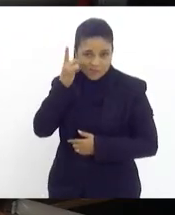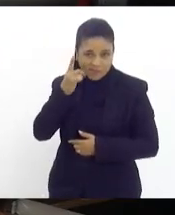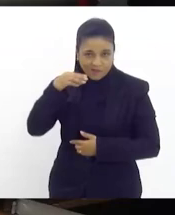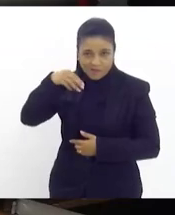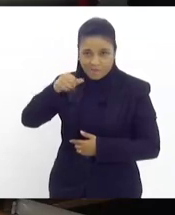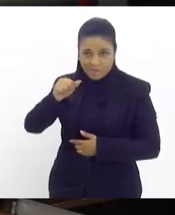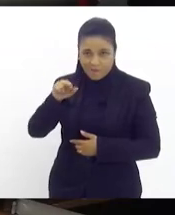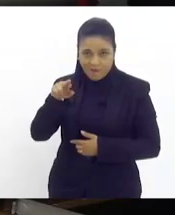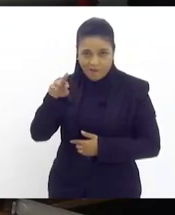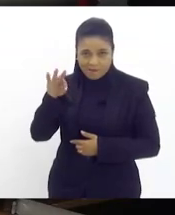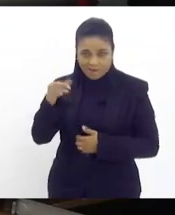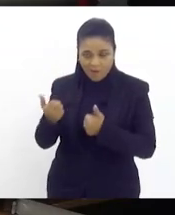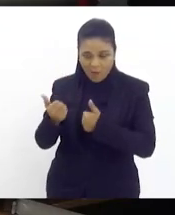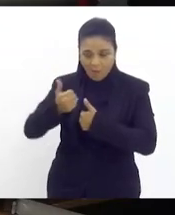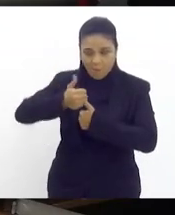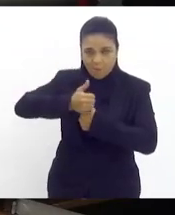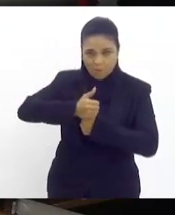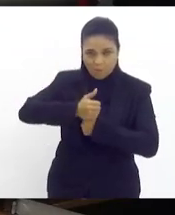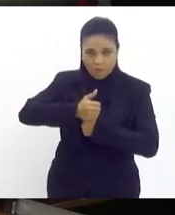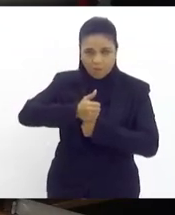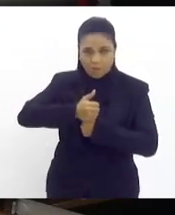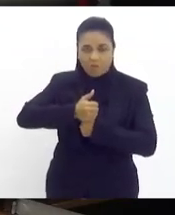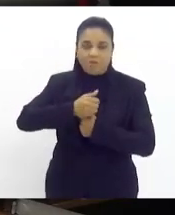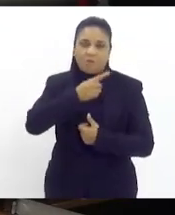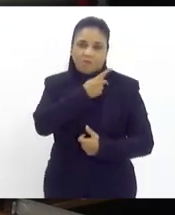Rocha aqui tá continuar aqui